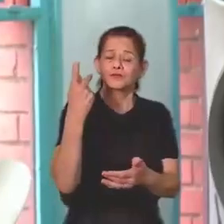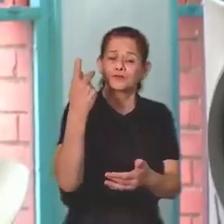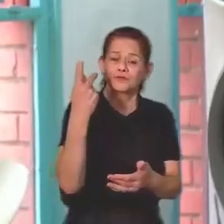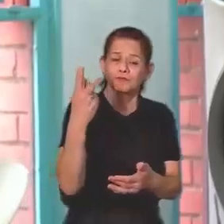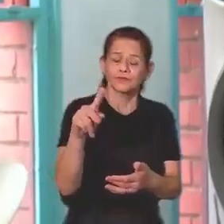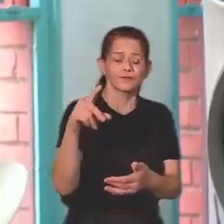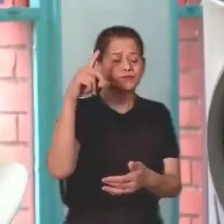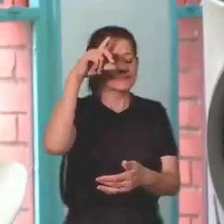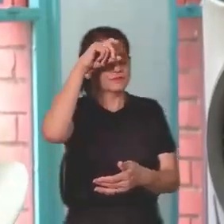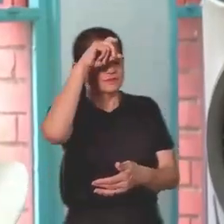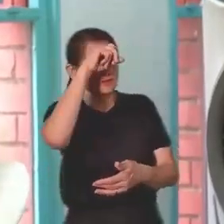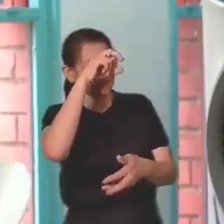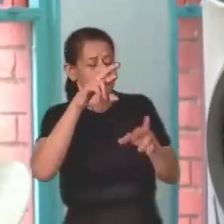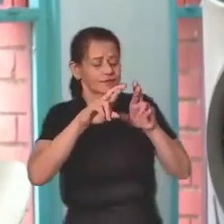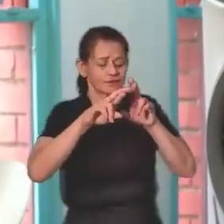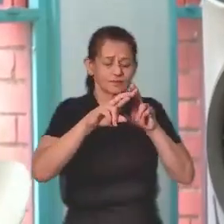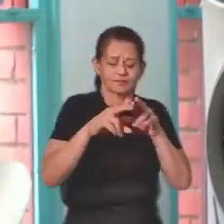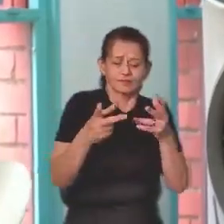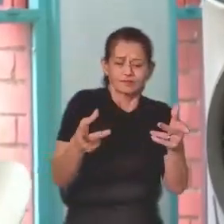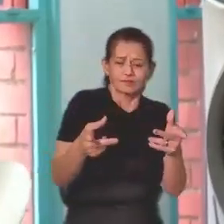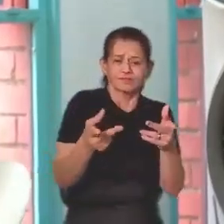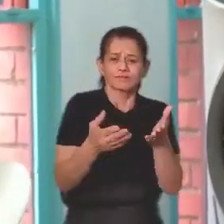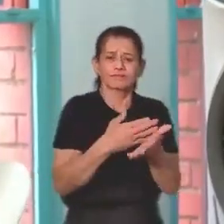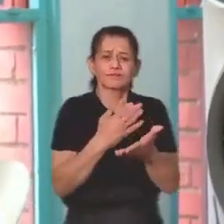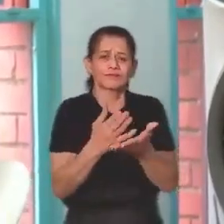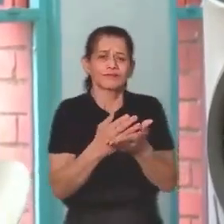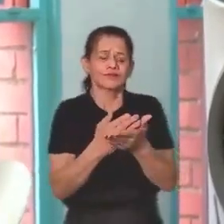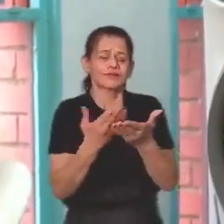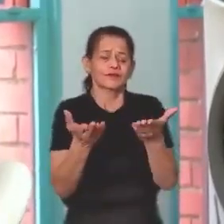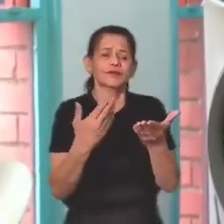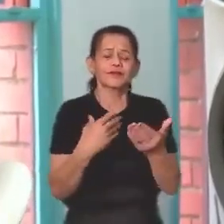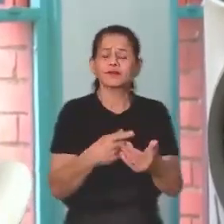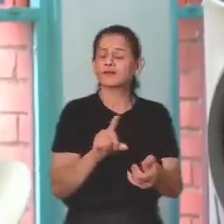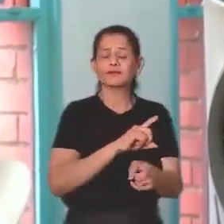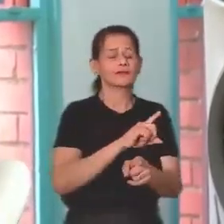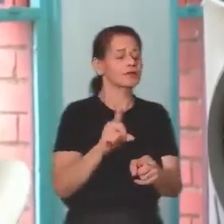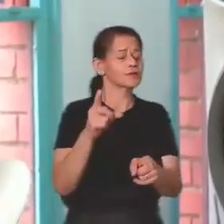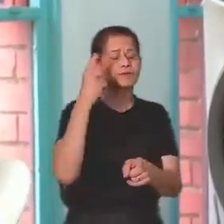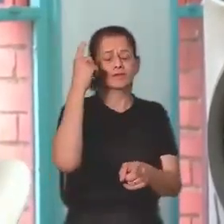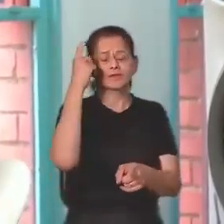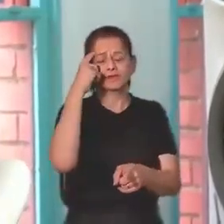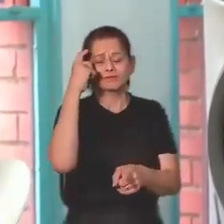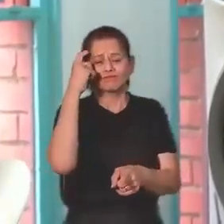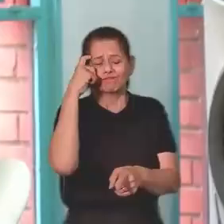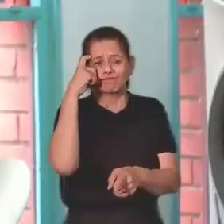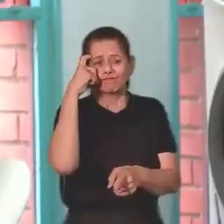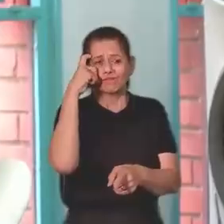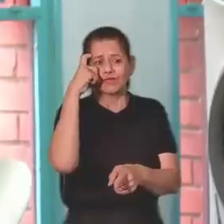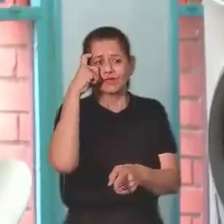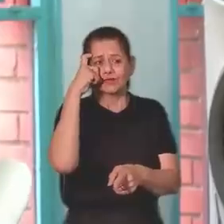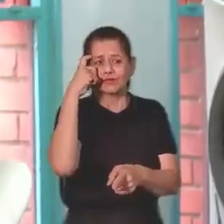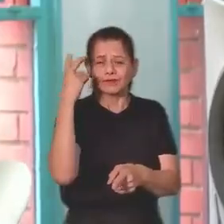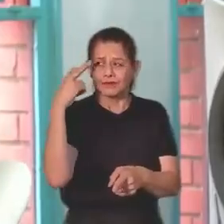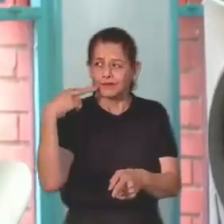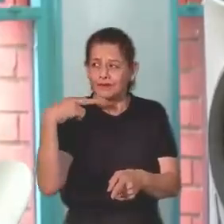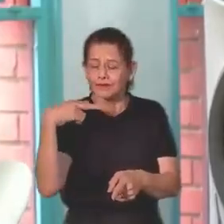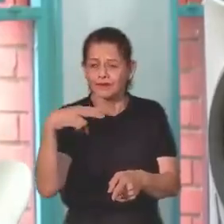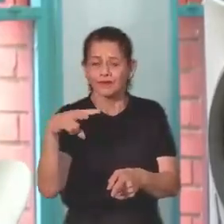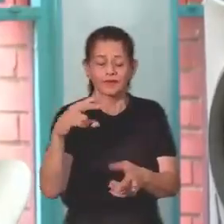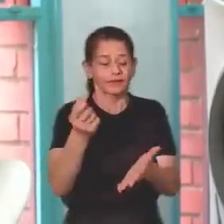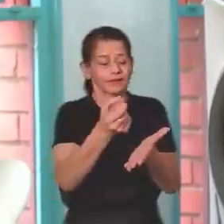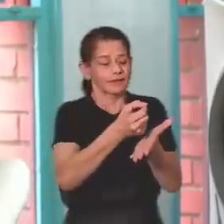dificuldade, Rosinha, talvez, né, foi de não pensar que você, de não reconhecer que você era